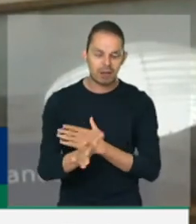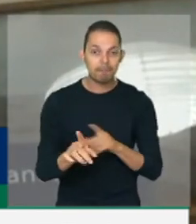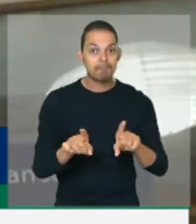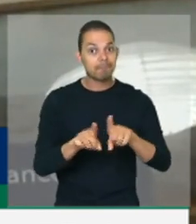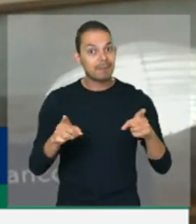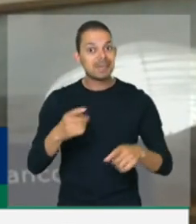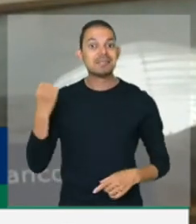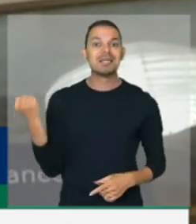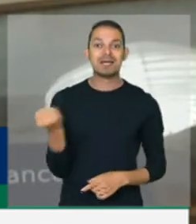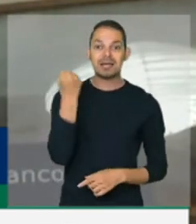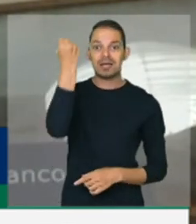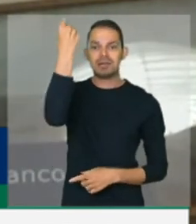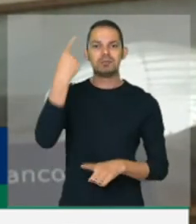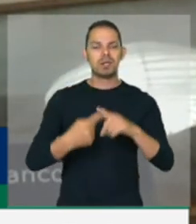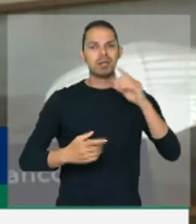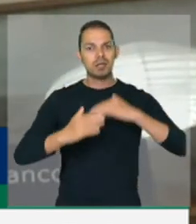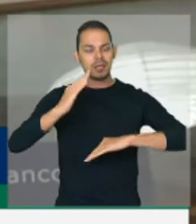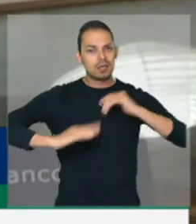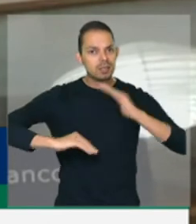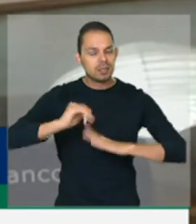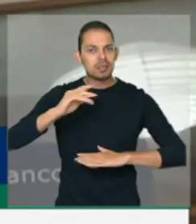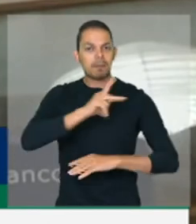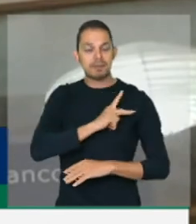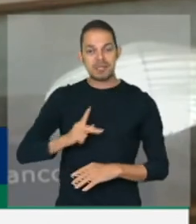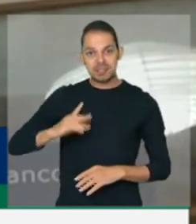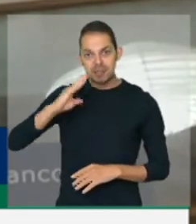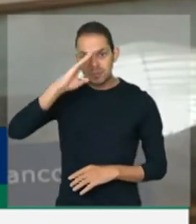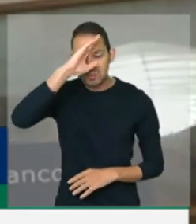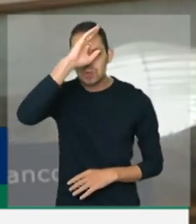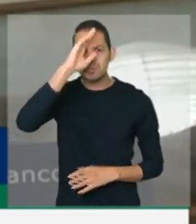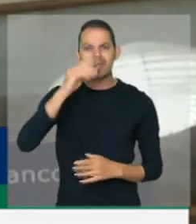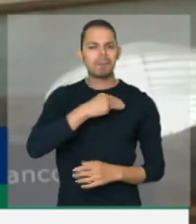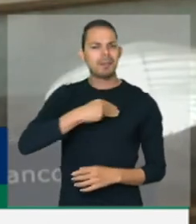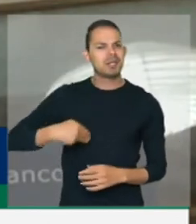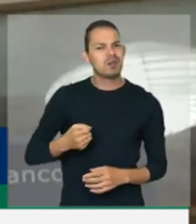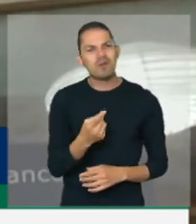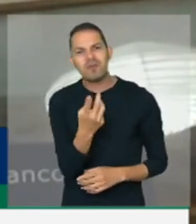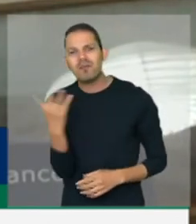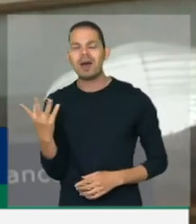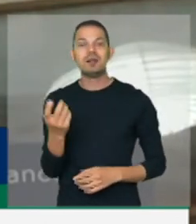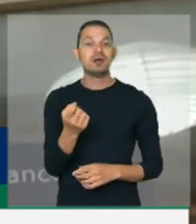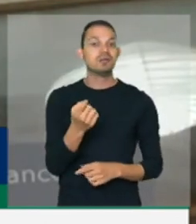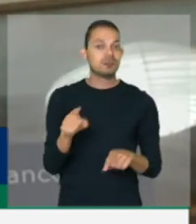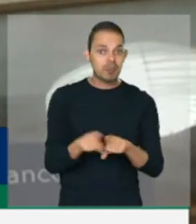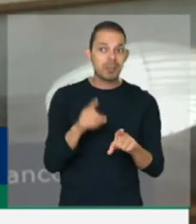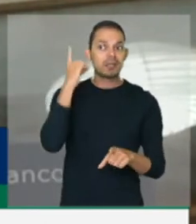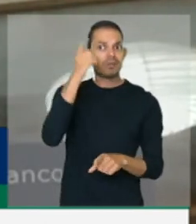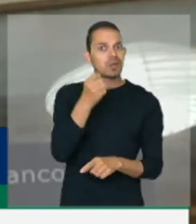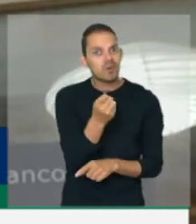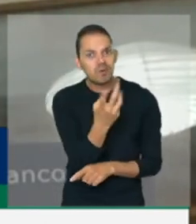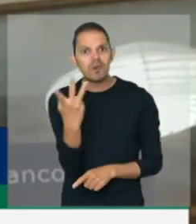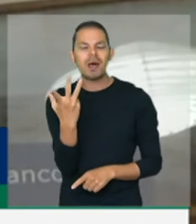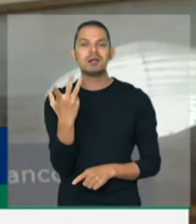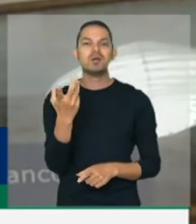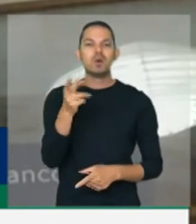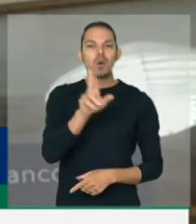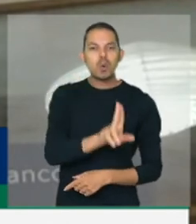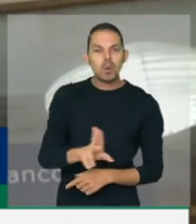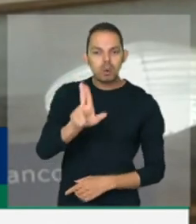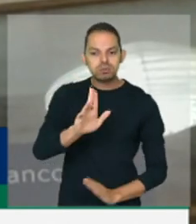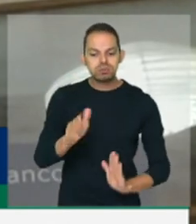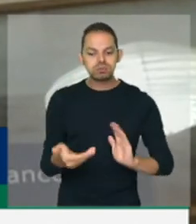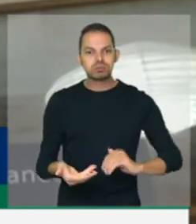é uma prática que vem da presidência da República, que vem de diversos ministros e que vem de vários deputados. A prática de se utilizar do